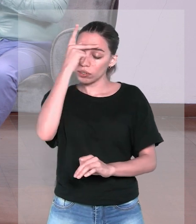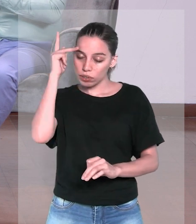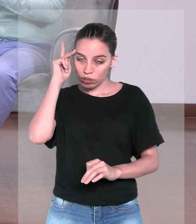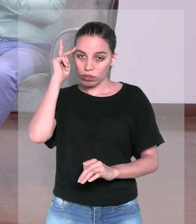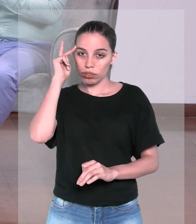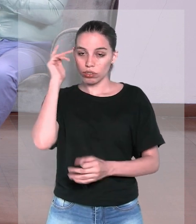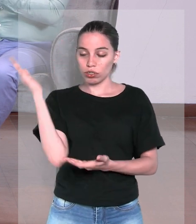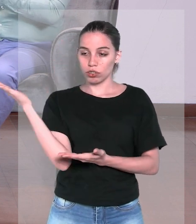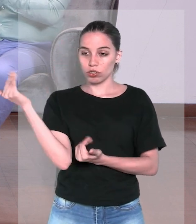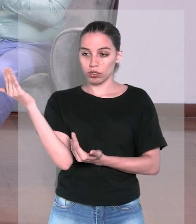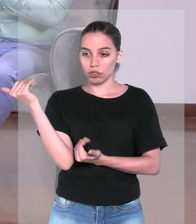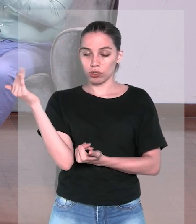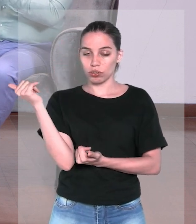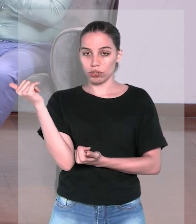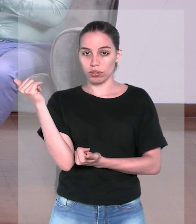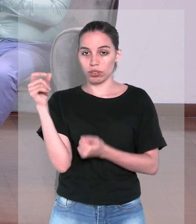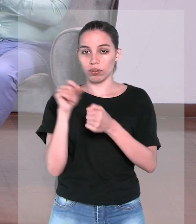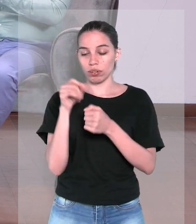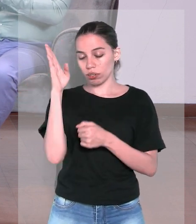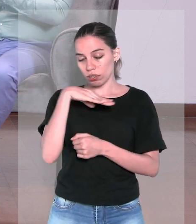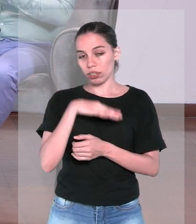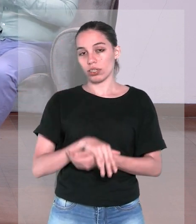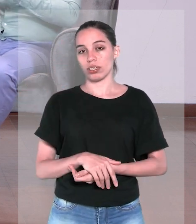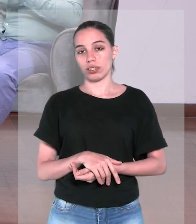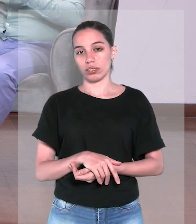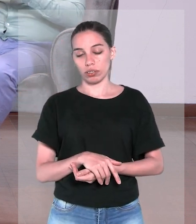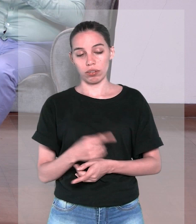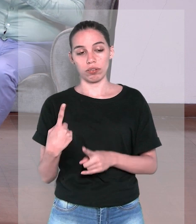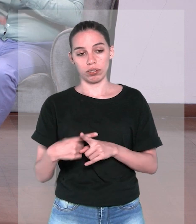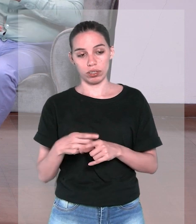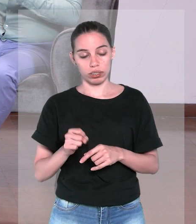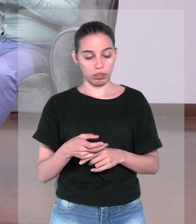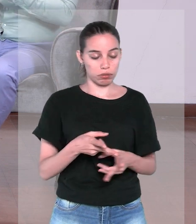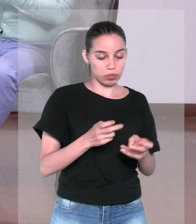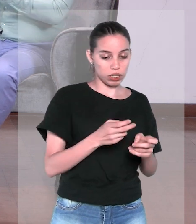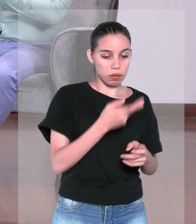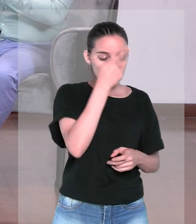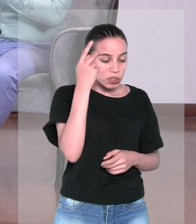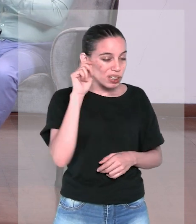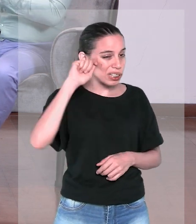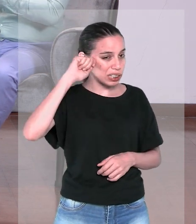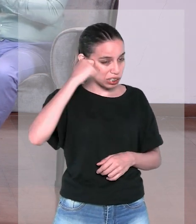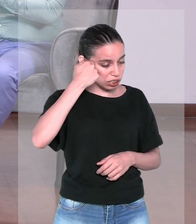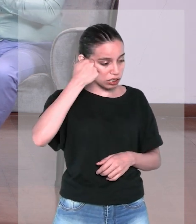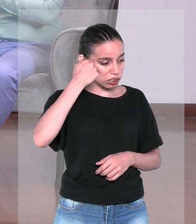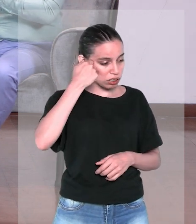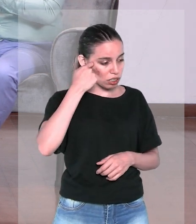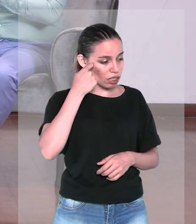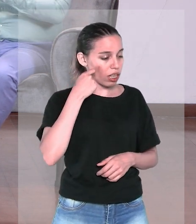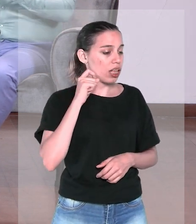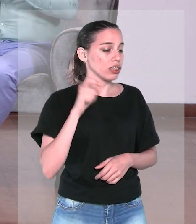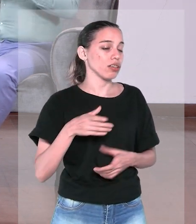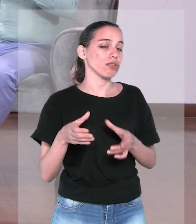exemplo, um outro menino, porque o outro menino é negro e você não é negro, então eu quero destruir você porque você é